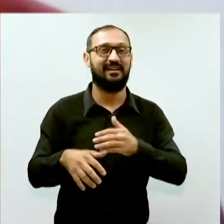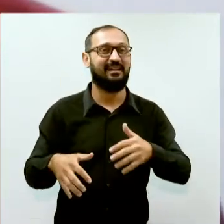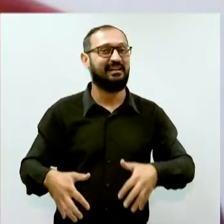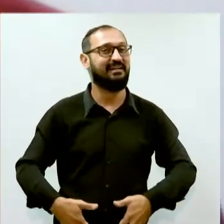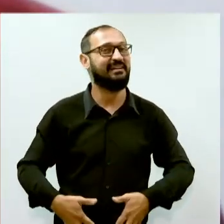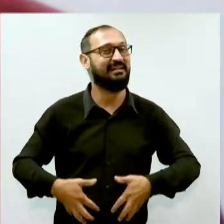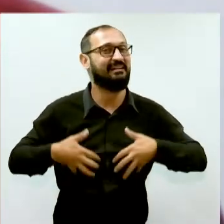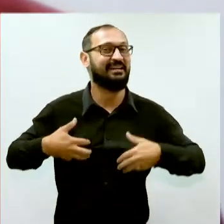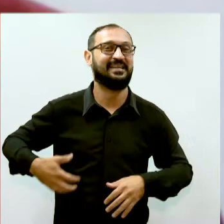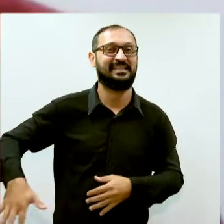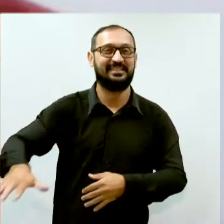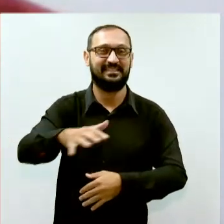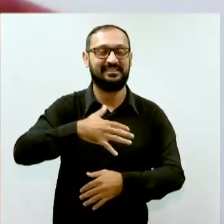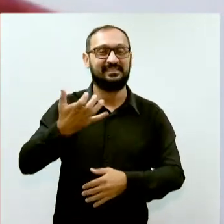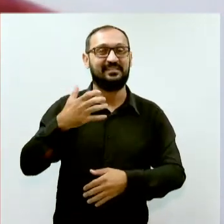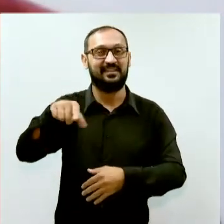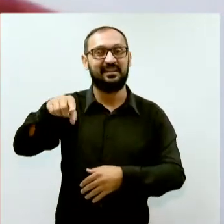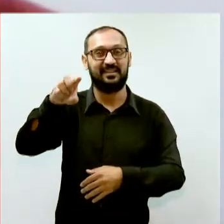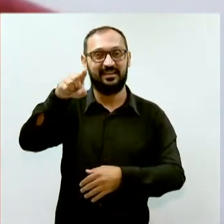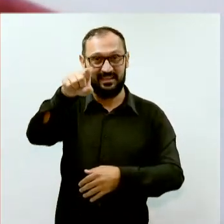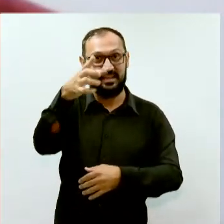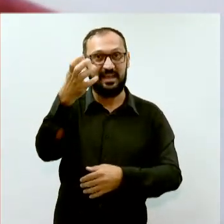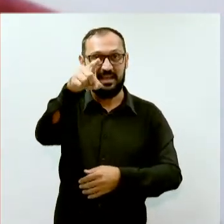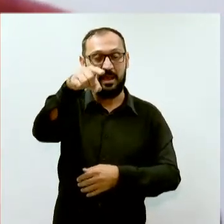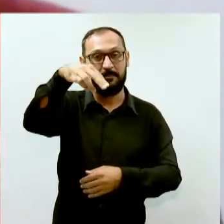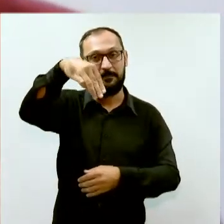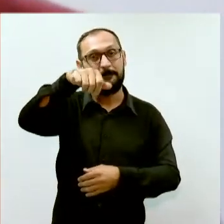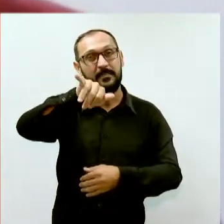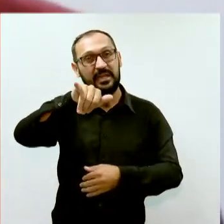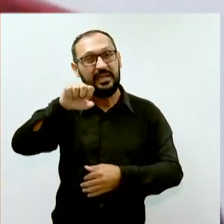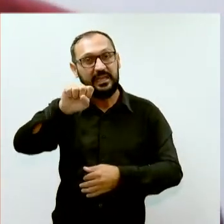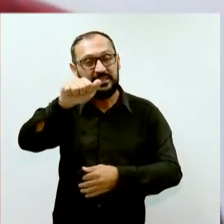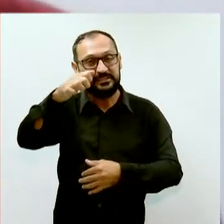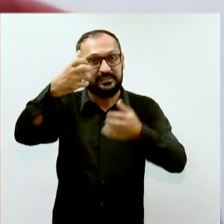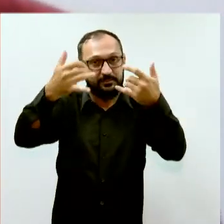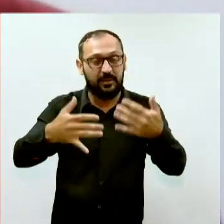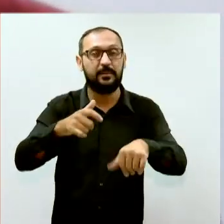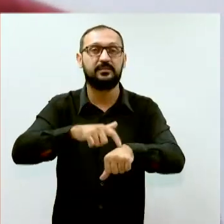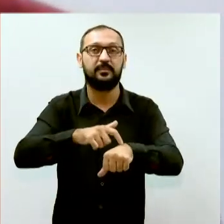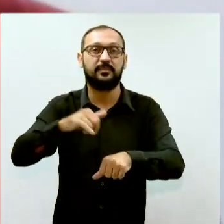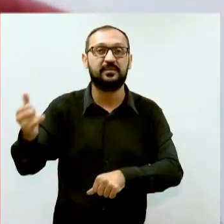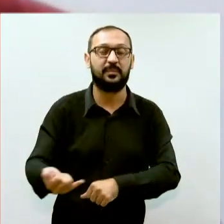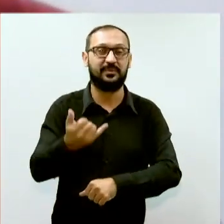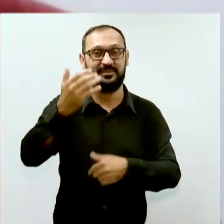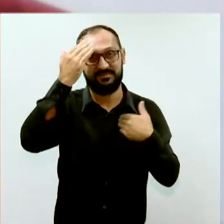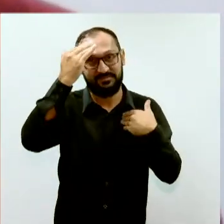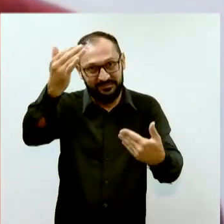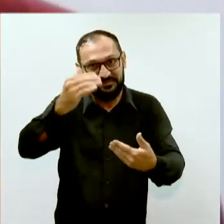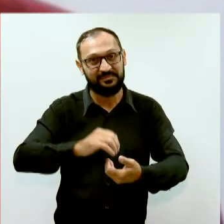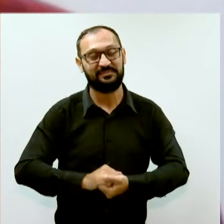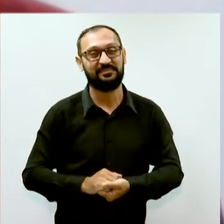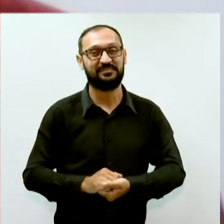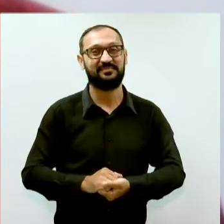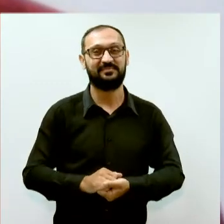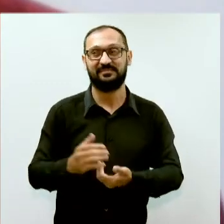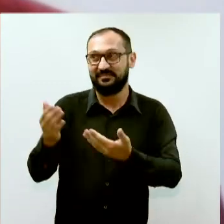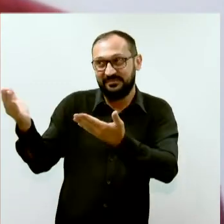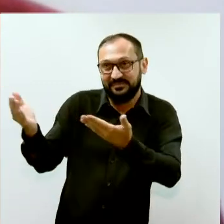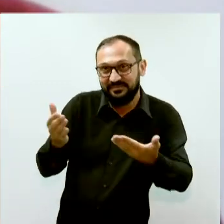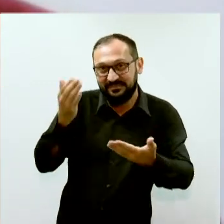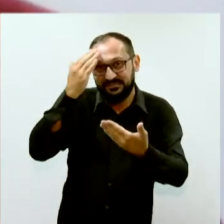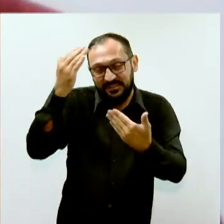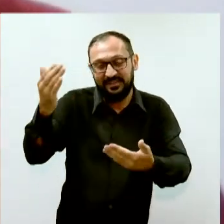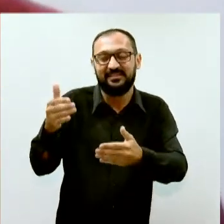uma honra para todos nós. Eu queria que a Maísa falasse um pouquinho sobre isso, mas eu gostaria de agradecer, então, o espaço e a oportunidade. Tá bom? Maísa,